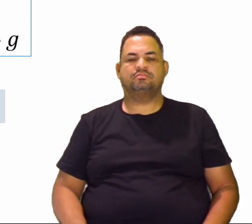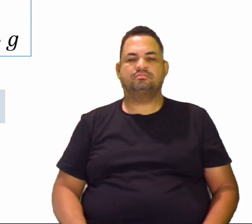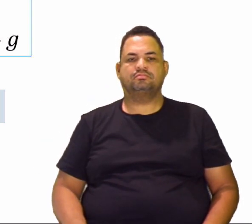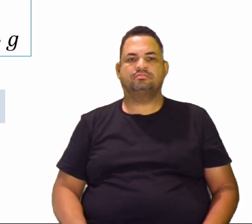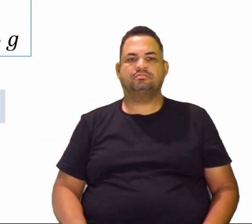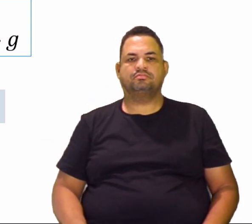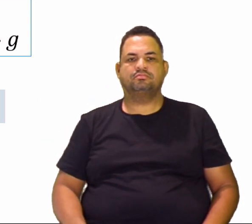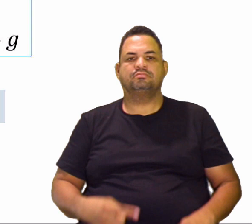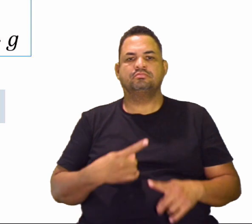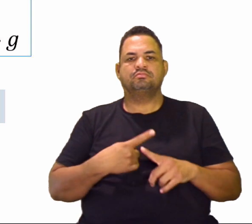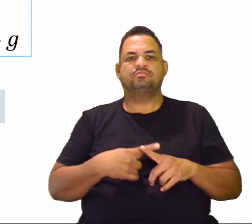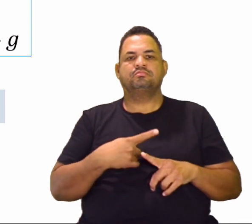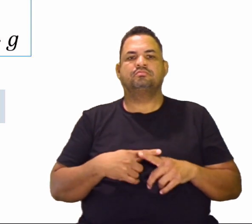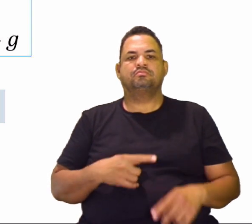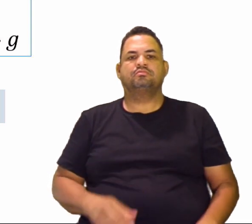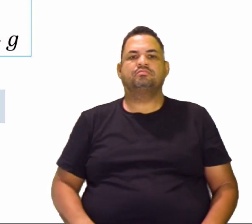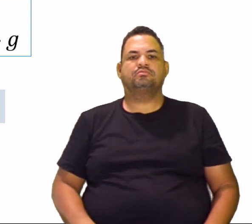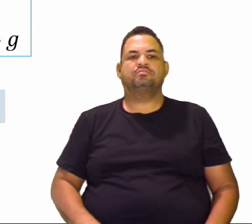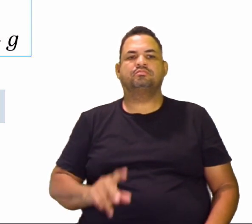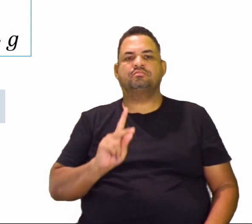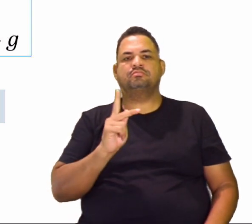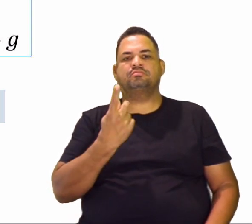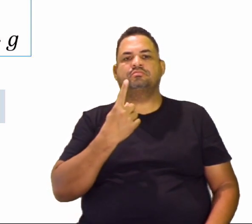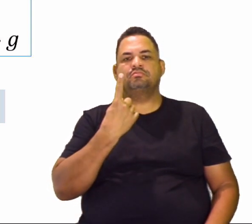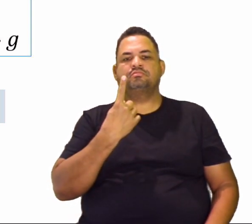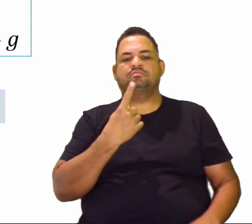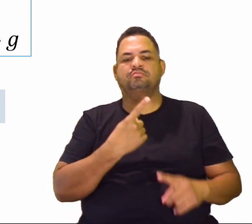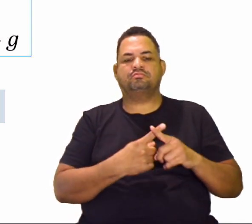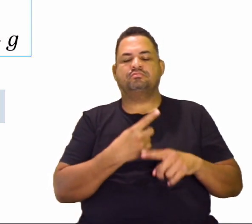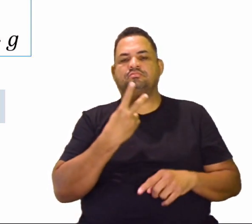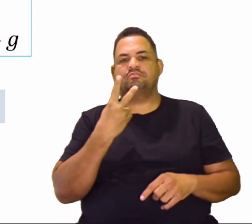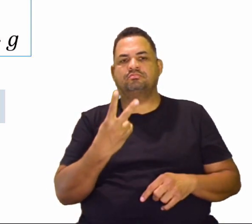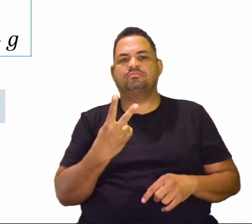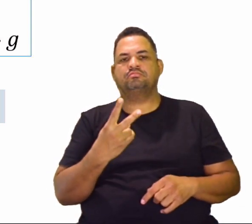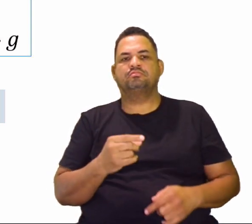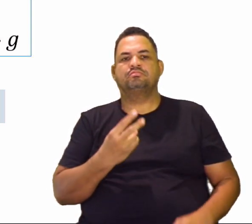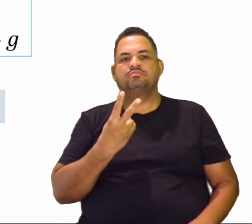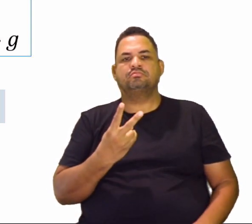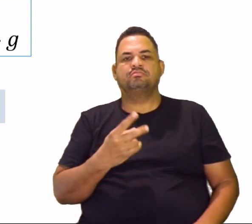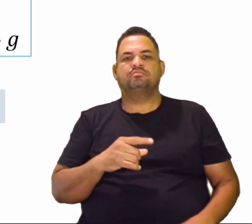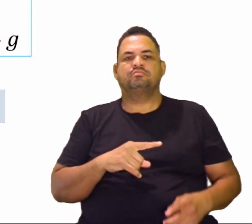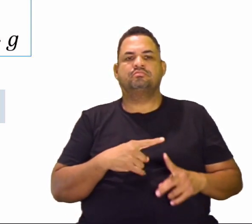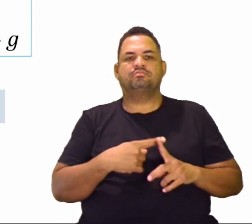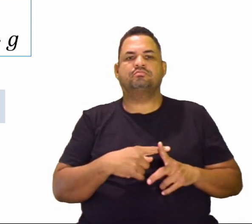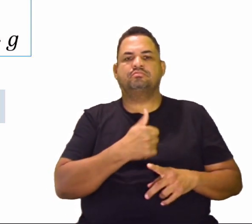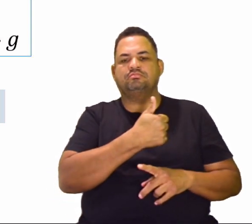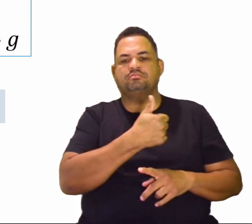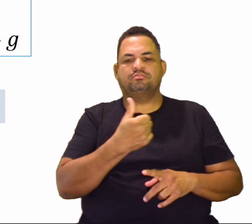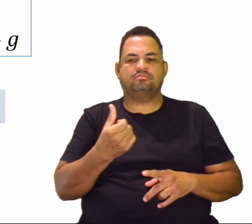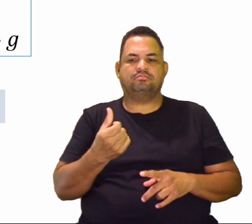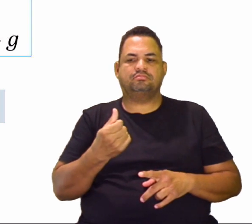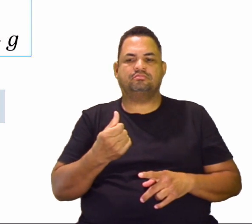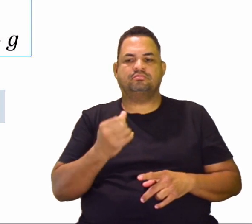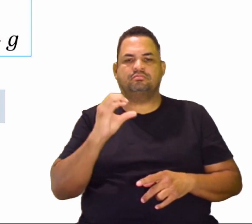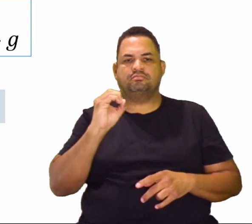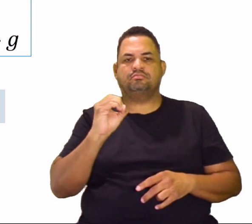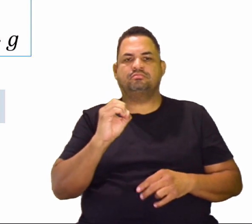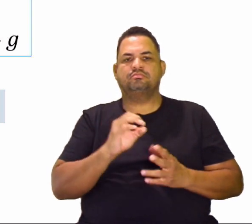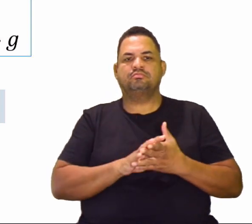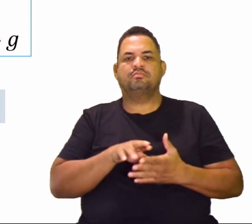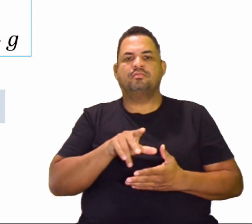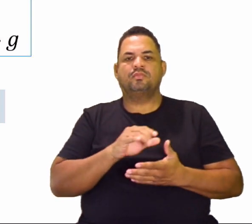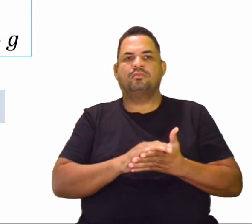massa atômica, porque o hidrogênio vale 1 vezes 2 é 2, mais 16 de oxigênio,